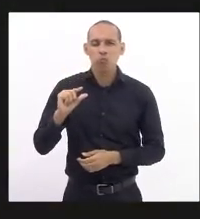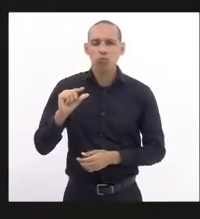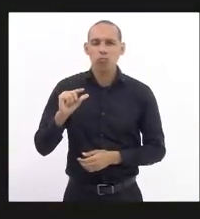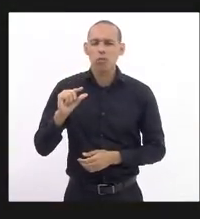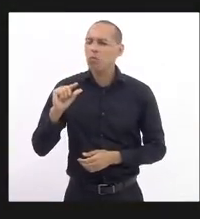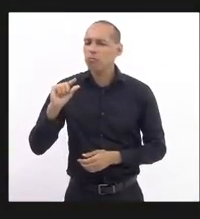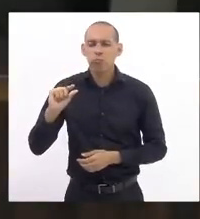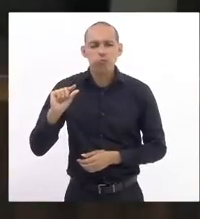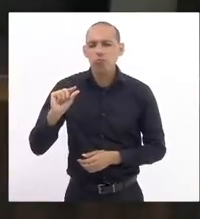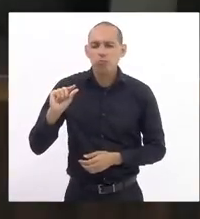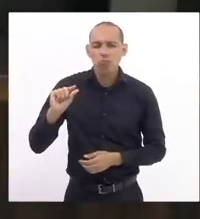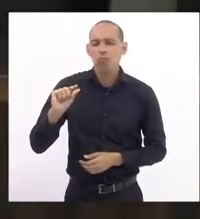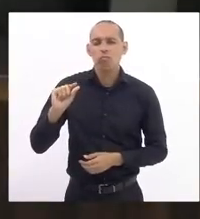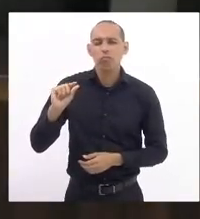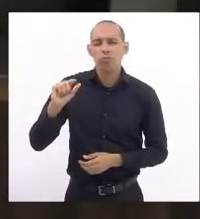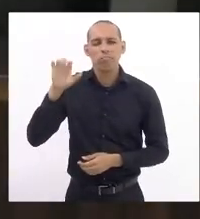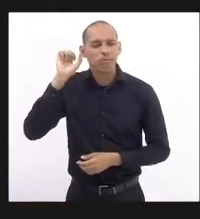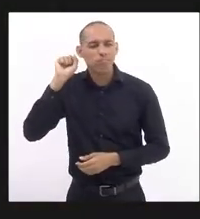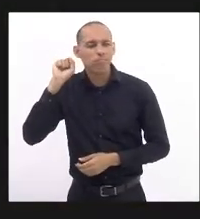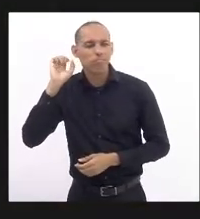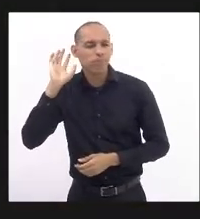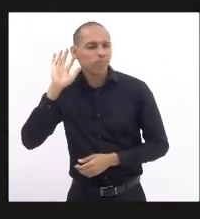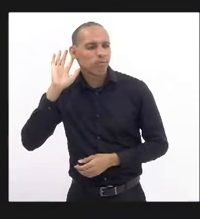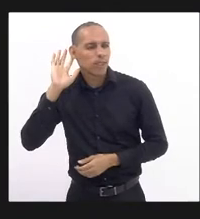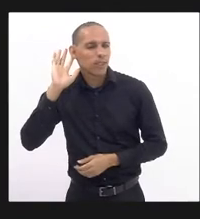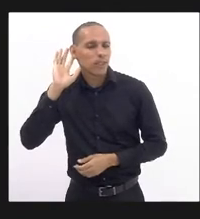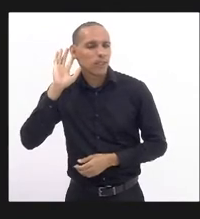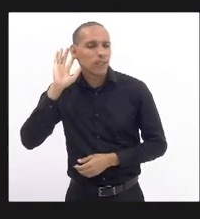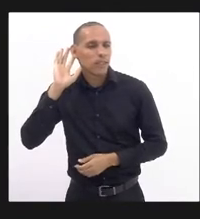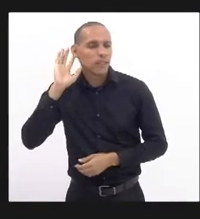bem muito baixo, Marcelo.